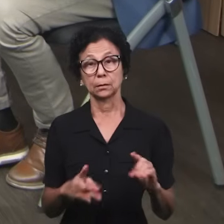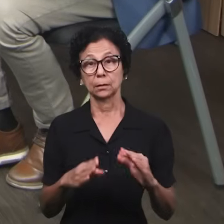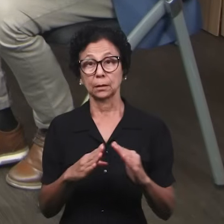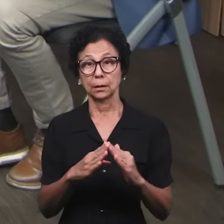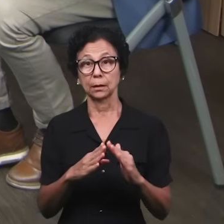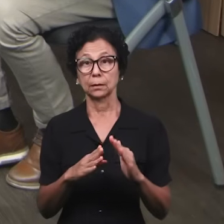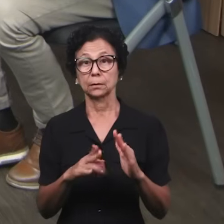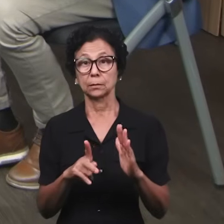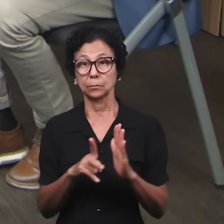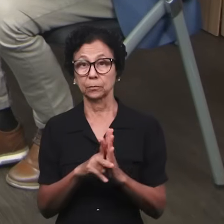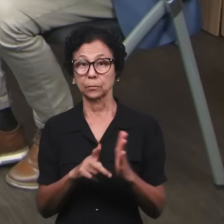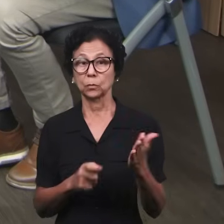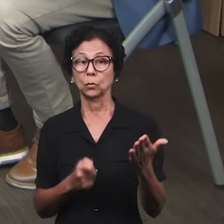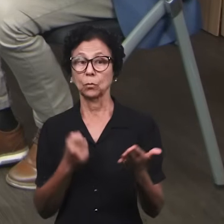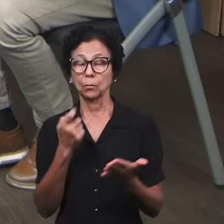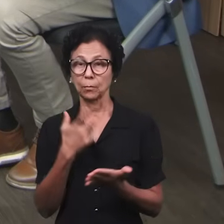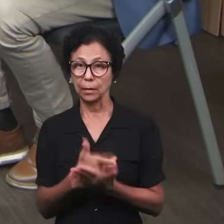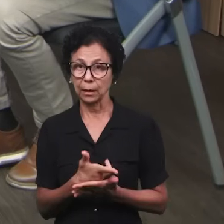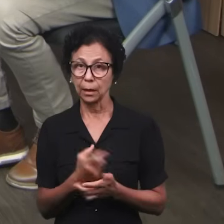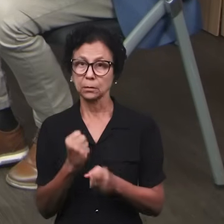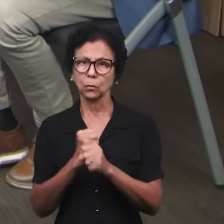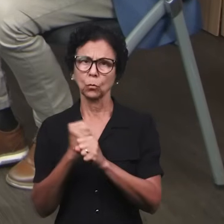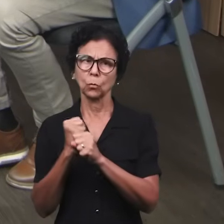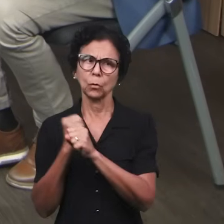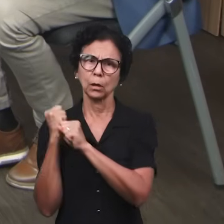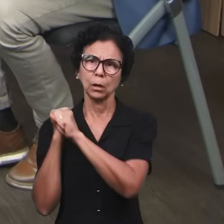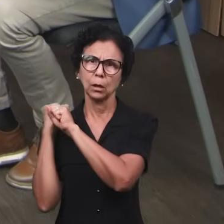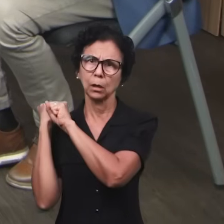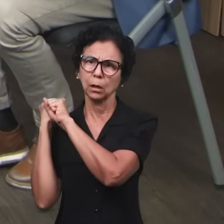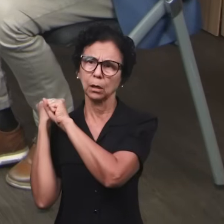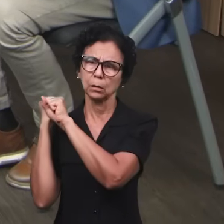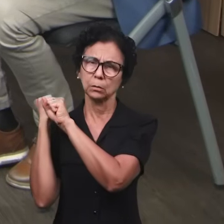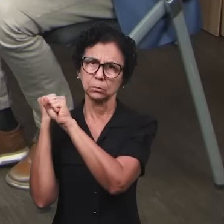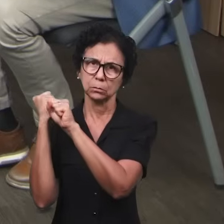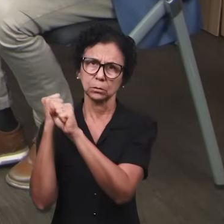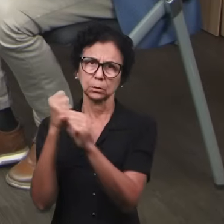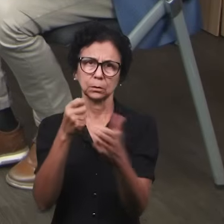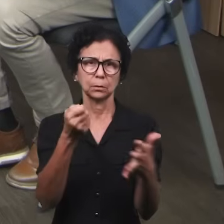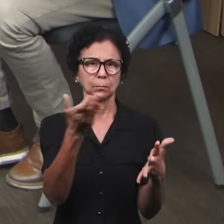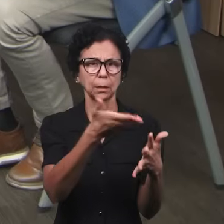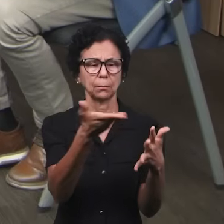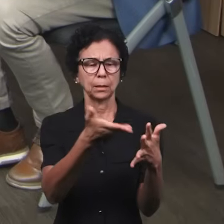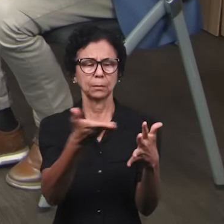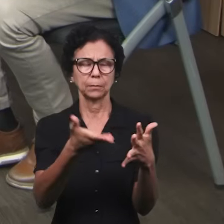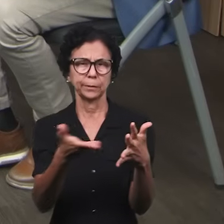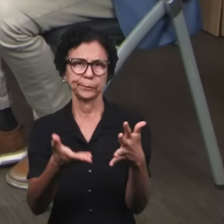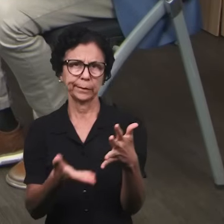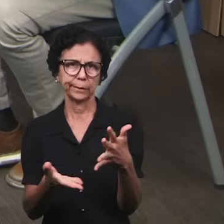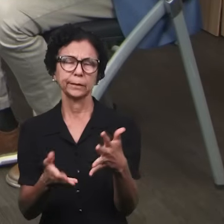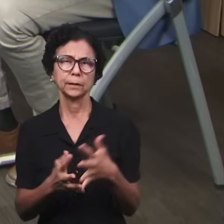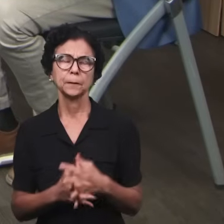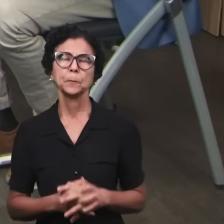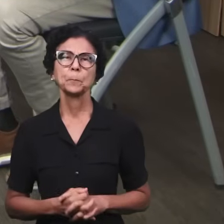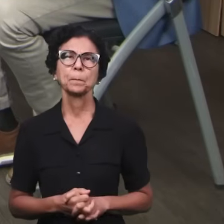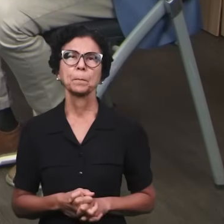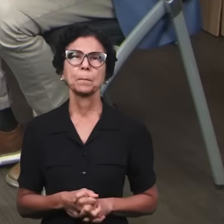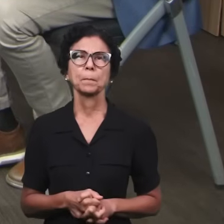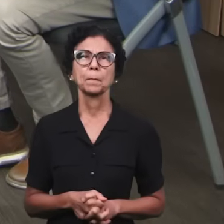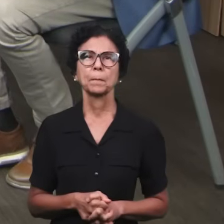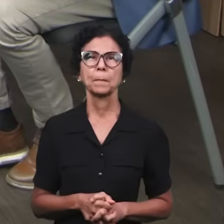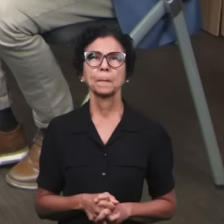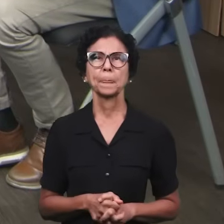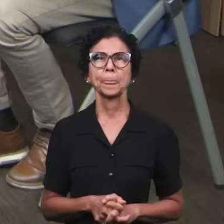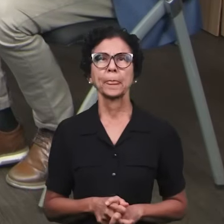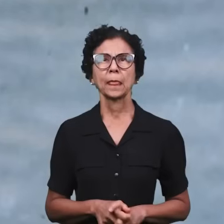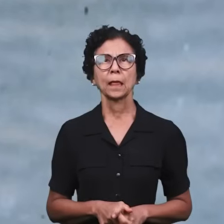né? E há um aspecto interessante, é que o jovem, e isso é da juventude, não é culpa